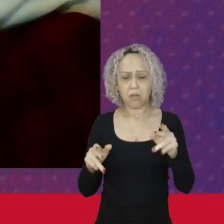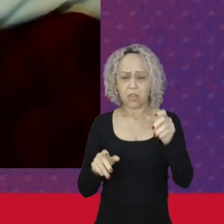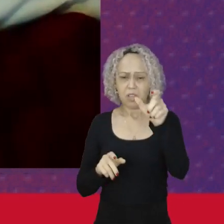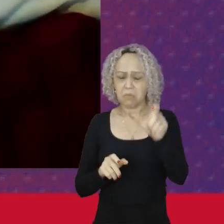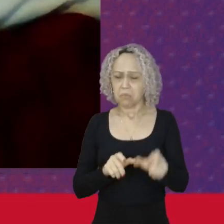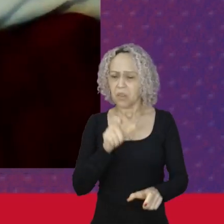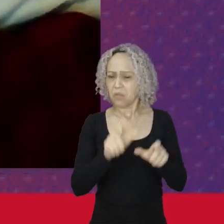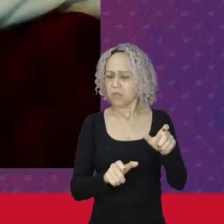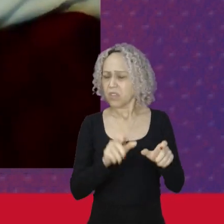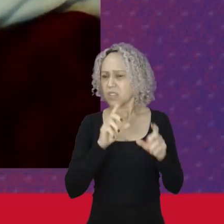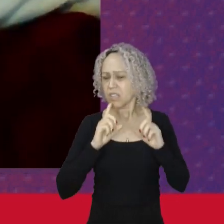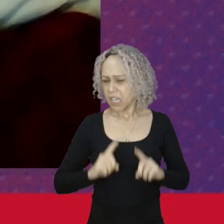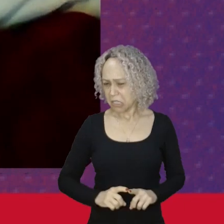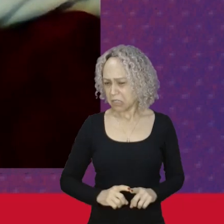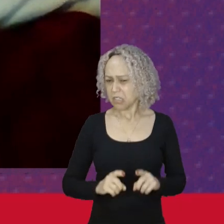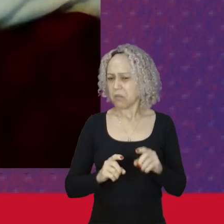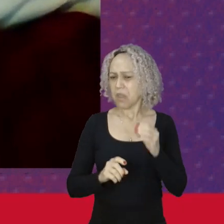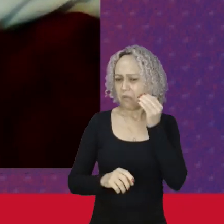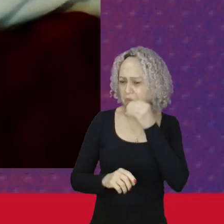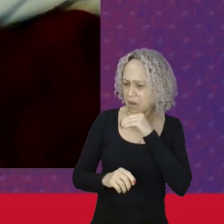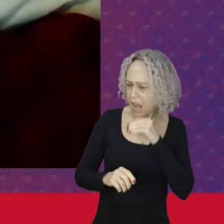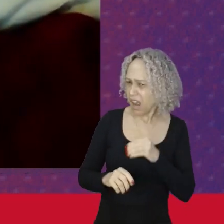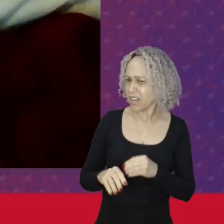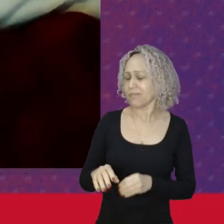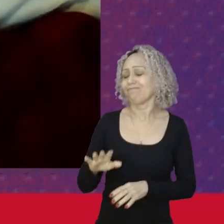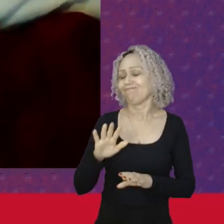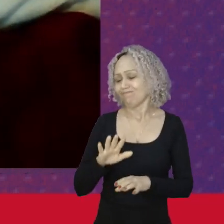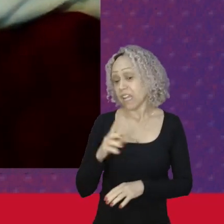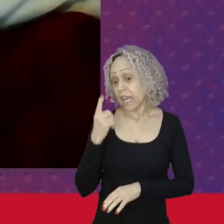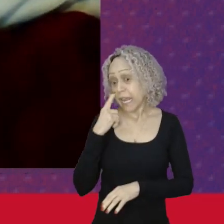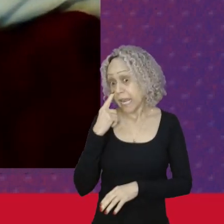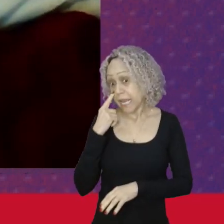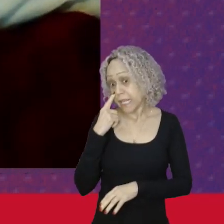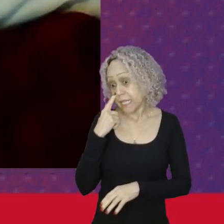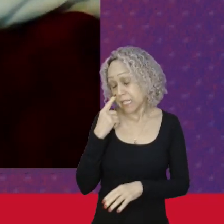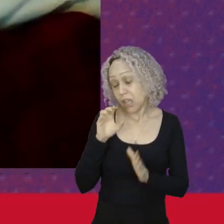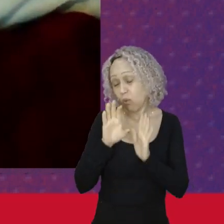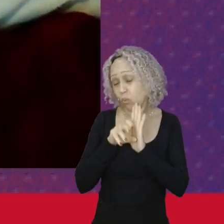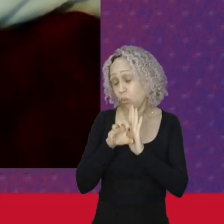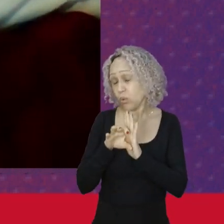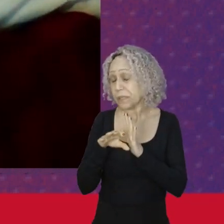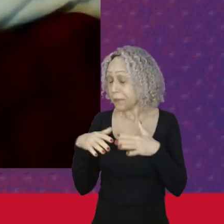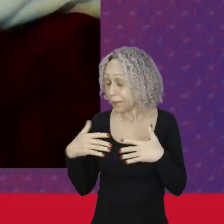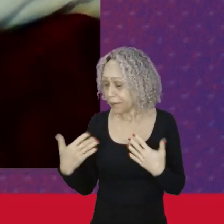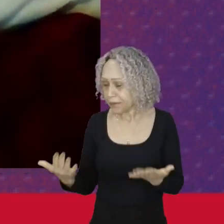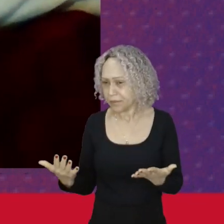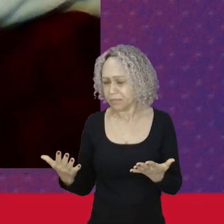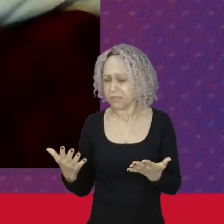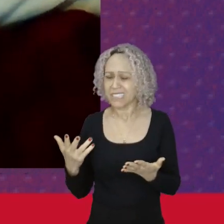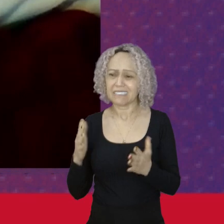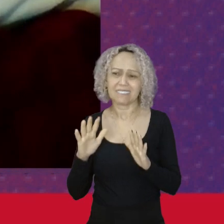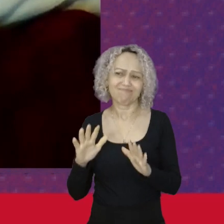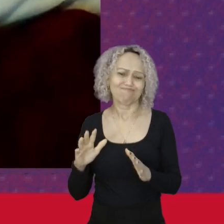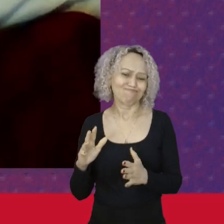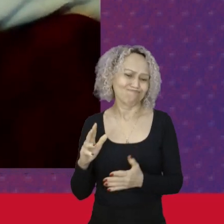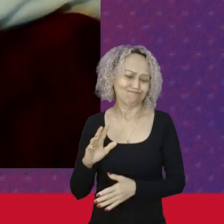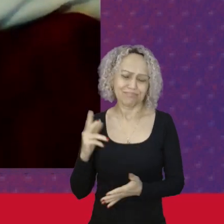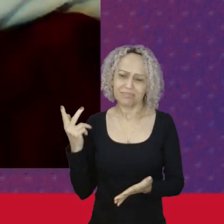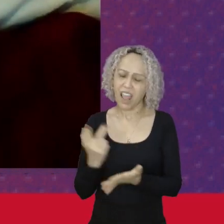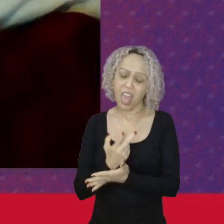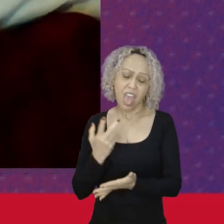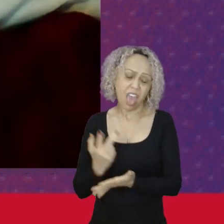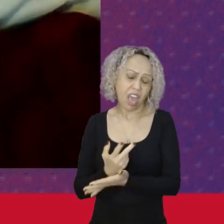o quanto a deficiência é carregada de preconceitos, determinando uma visão